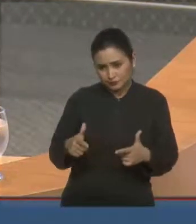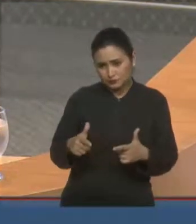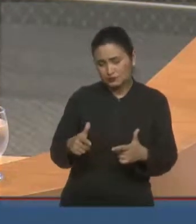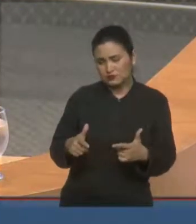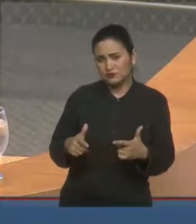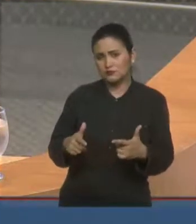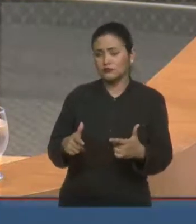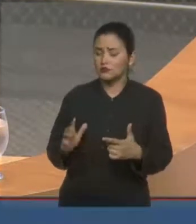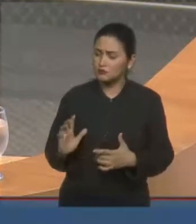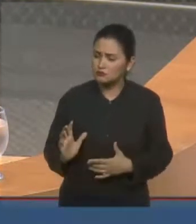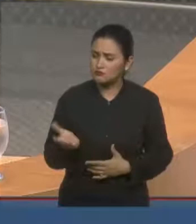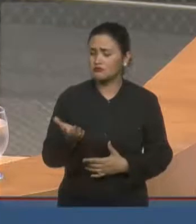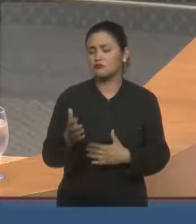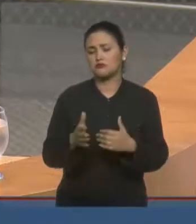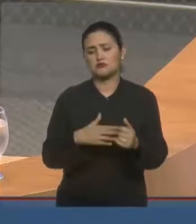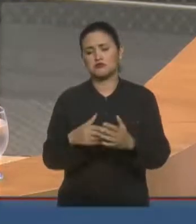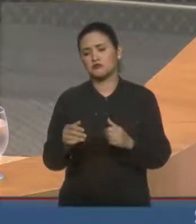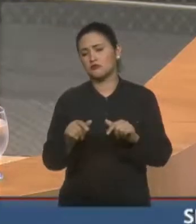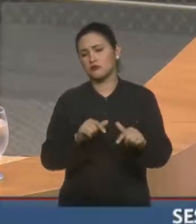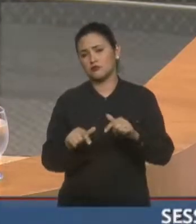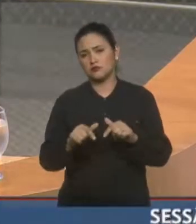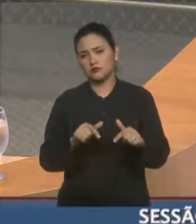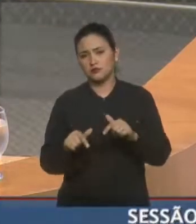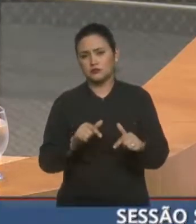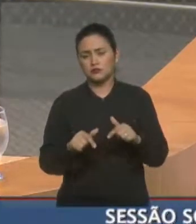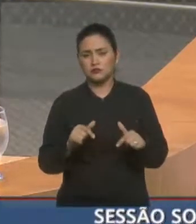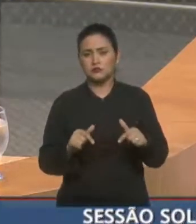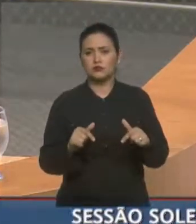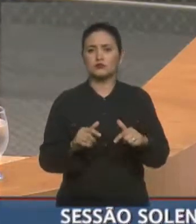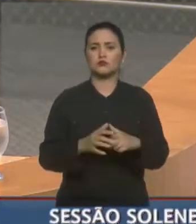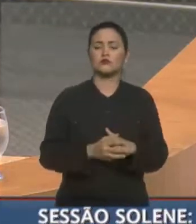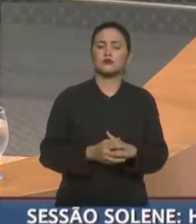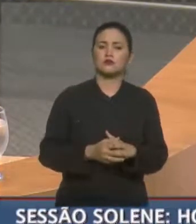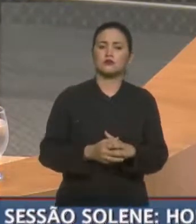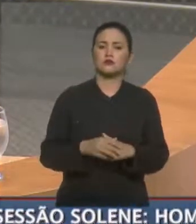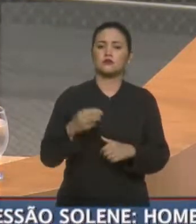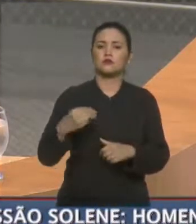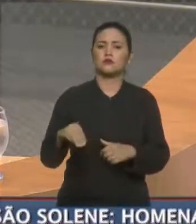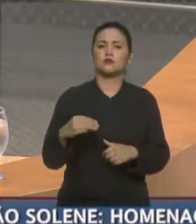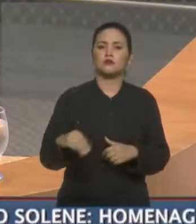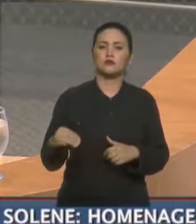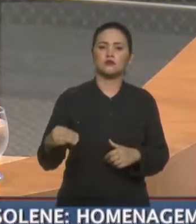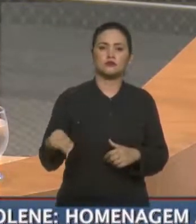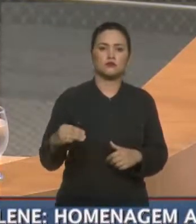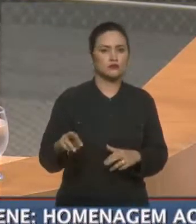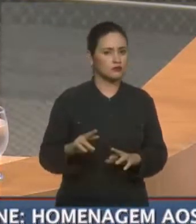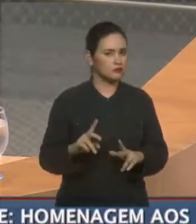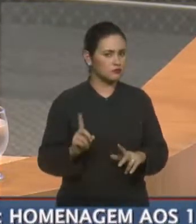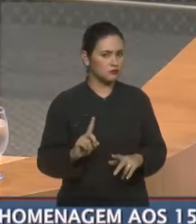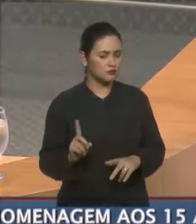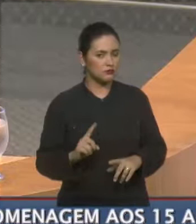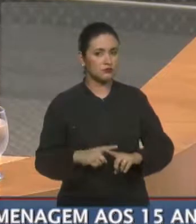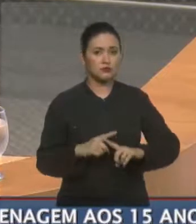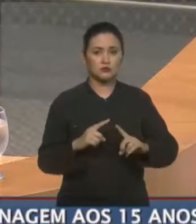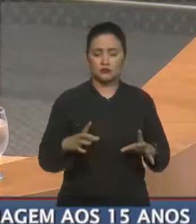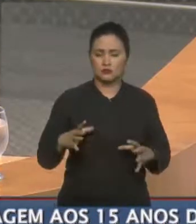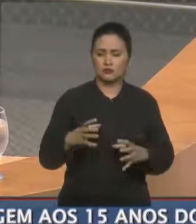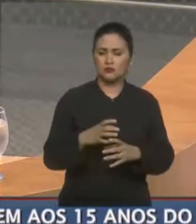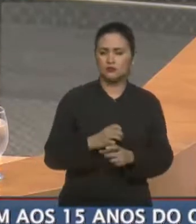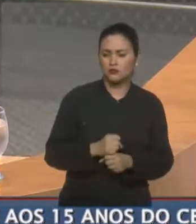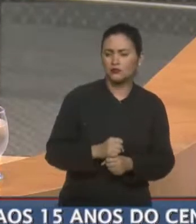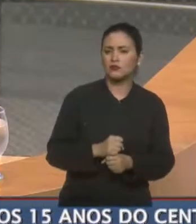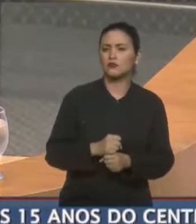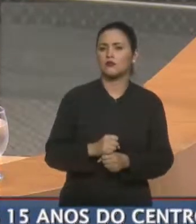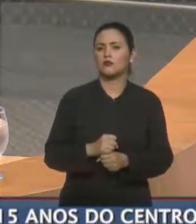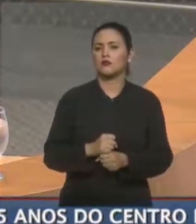pode acontecer, né? E no Maranhão não é diferente, mas o somatório dos pontos positivos extrapola